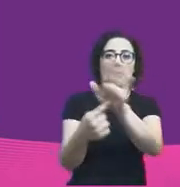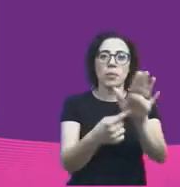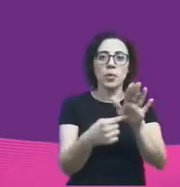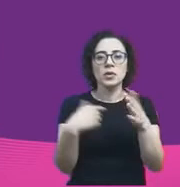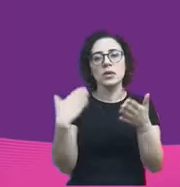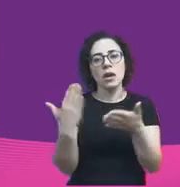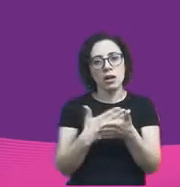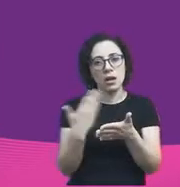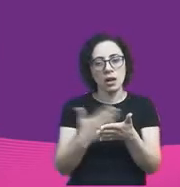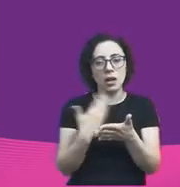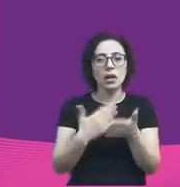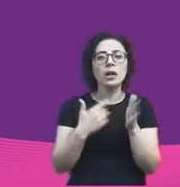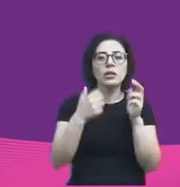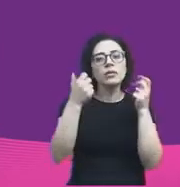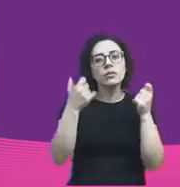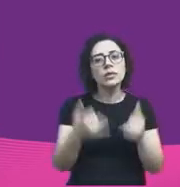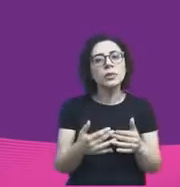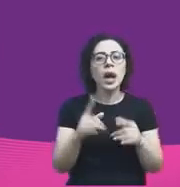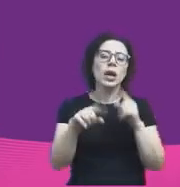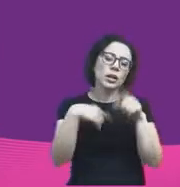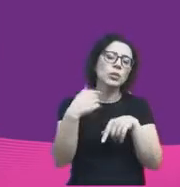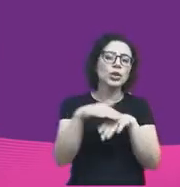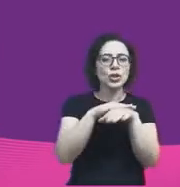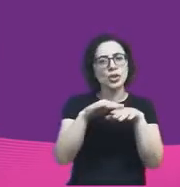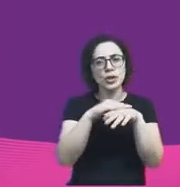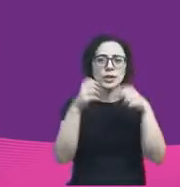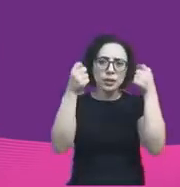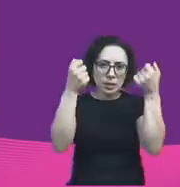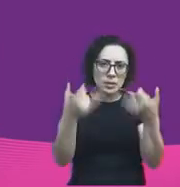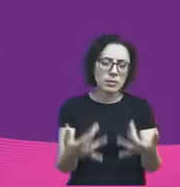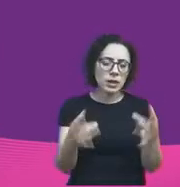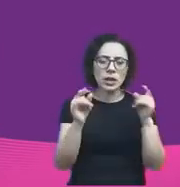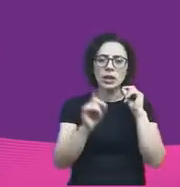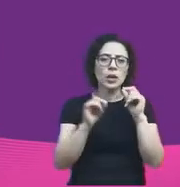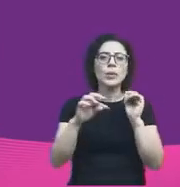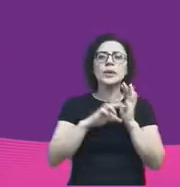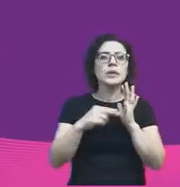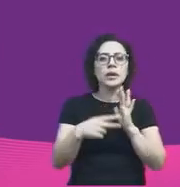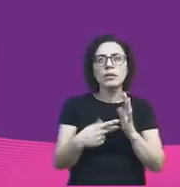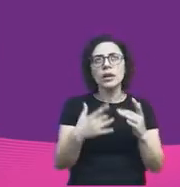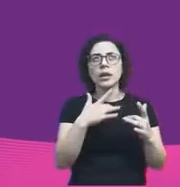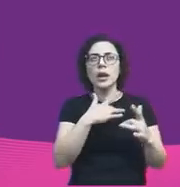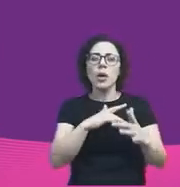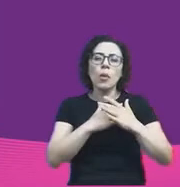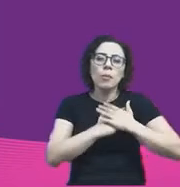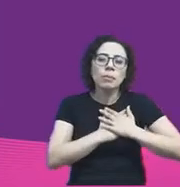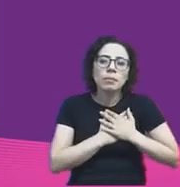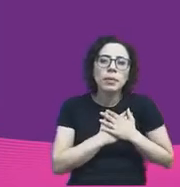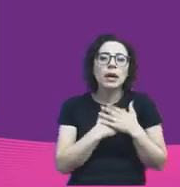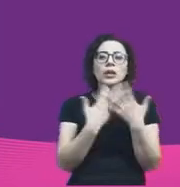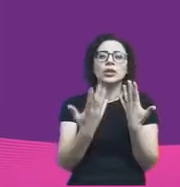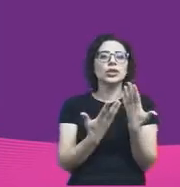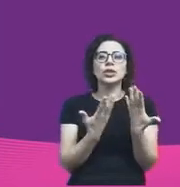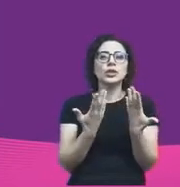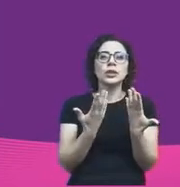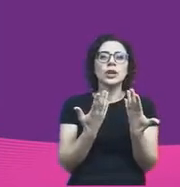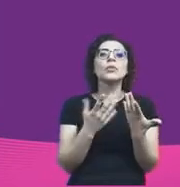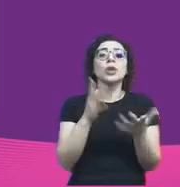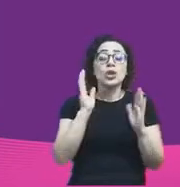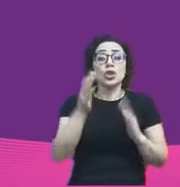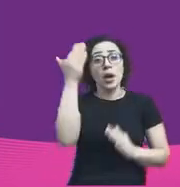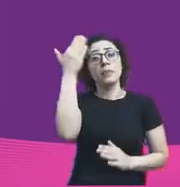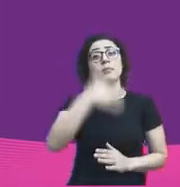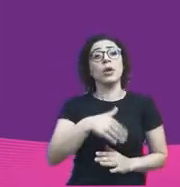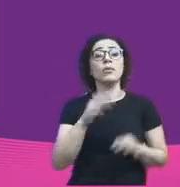e aí a gente discute um pouquinho as questões da compaixão do ponto de vista de medicina baseada em evidência e do que ela